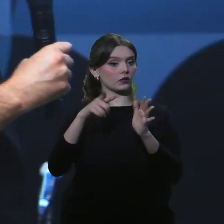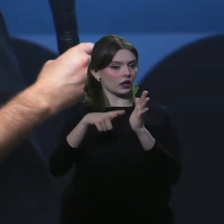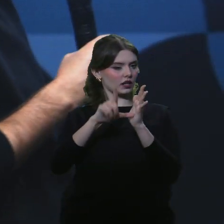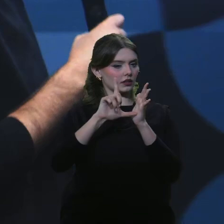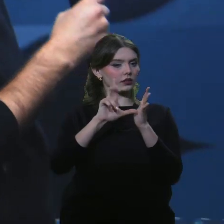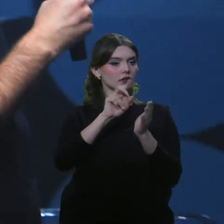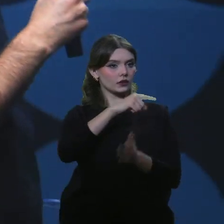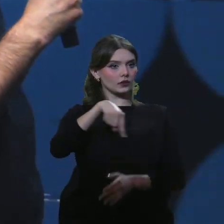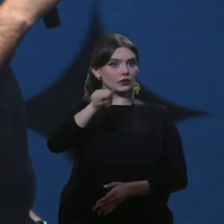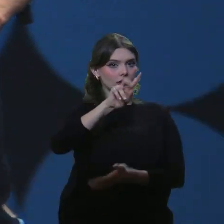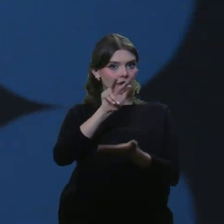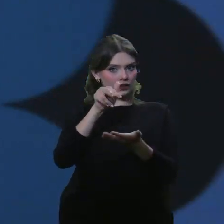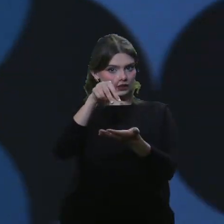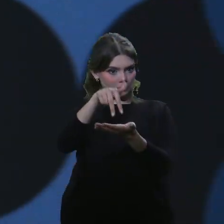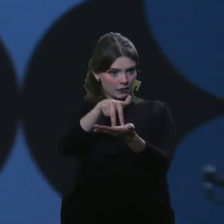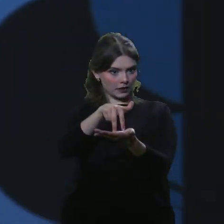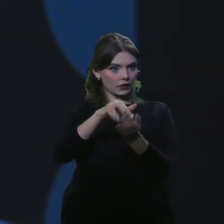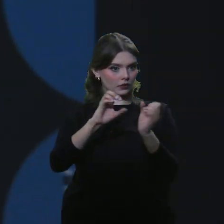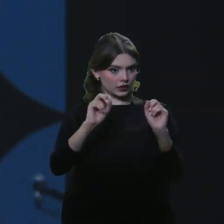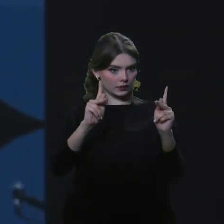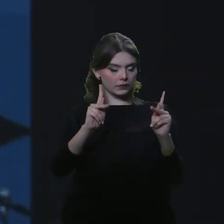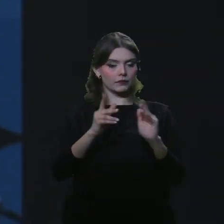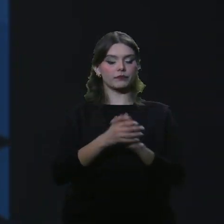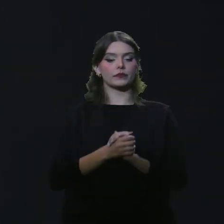gente está acabando já.